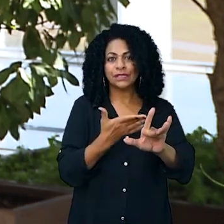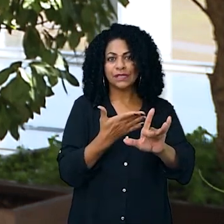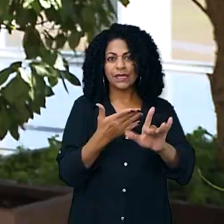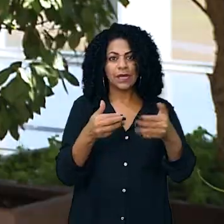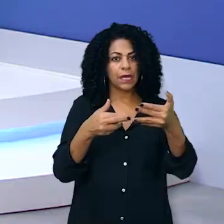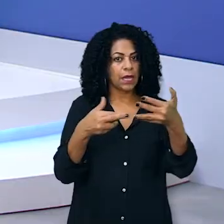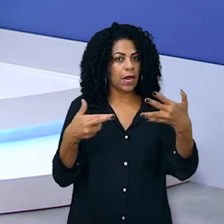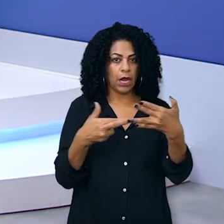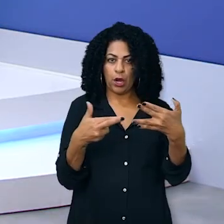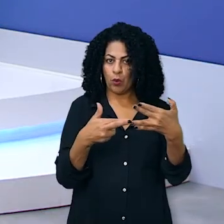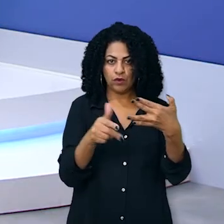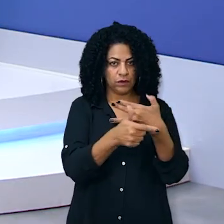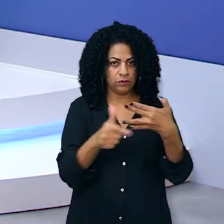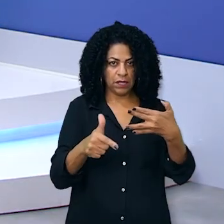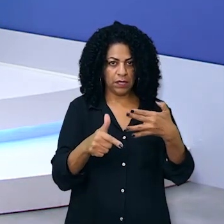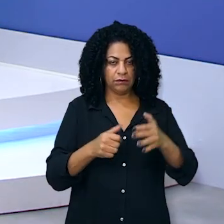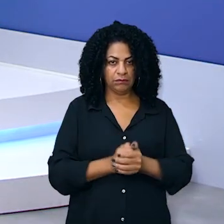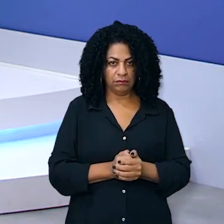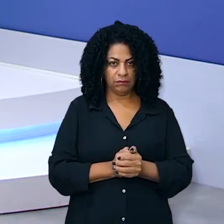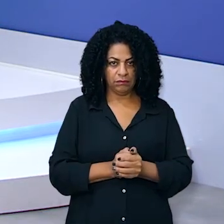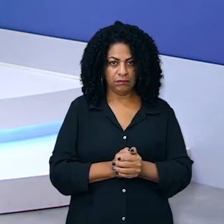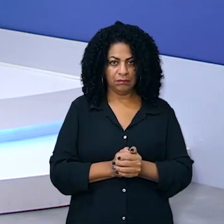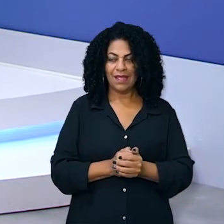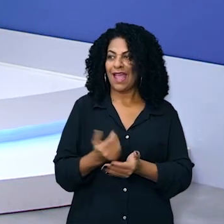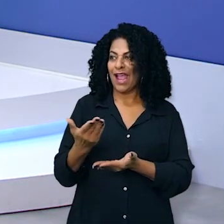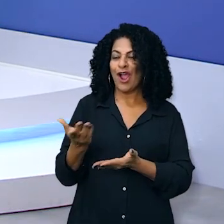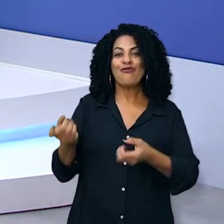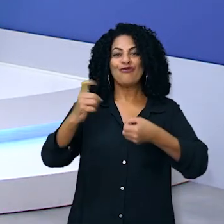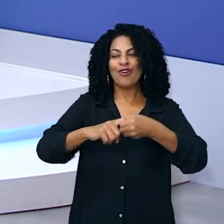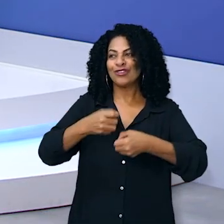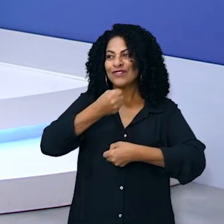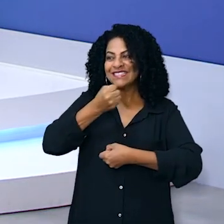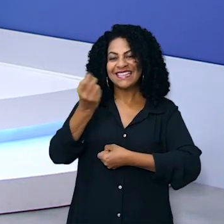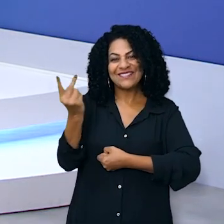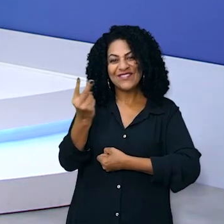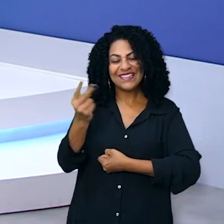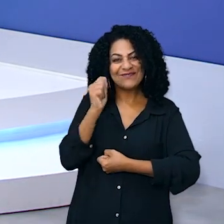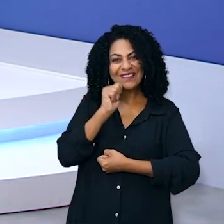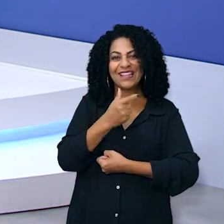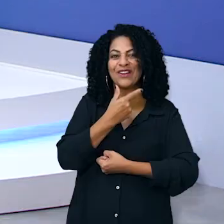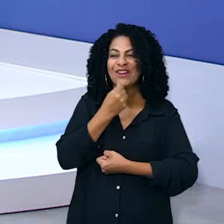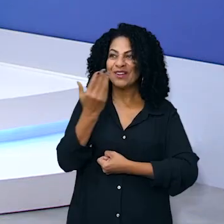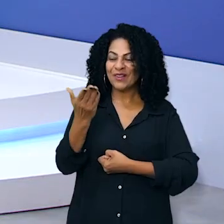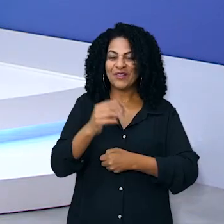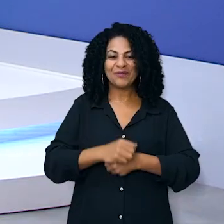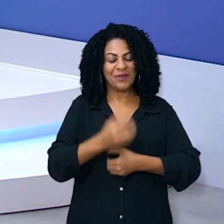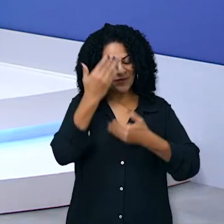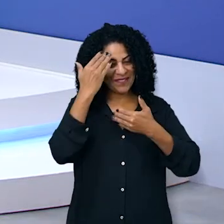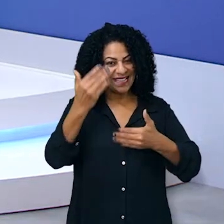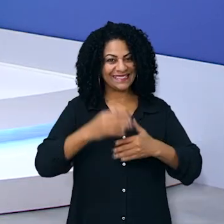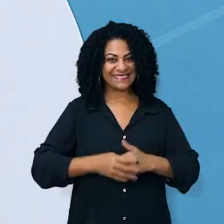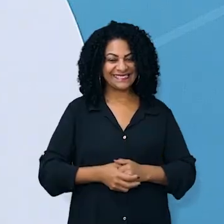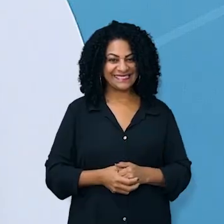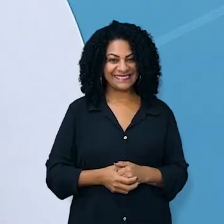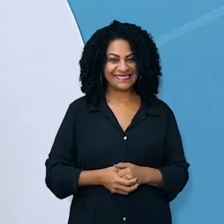mais recurso. Volto com vocês, Anderson e Luana. Obrigado, Rafael. Muito obrigada pelas informações,